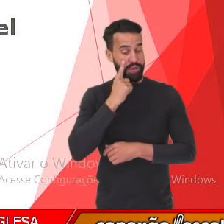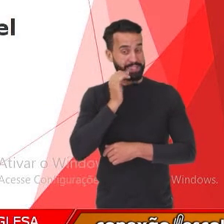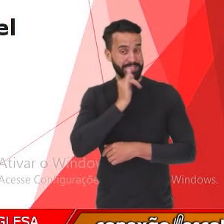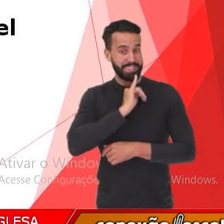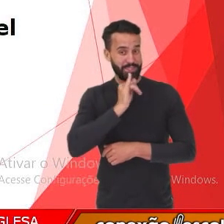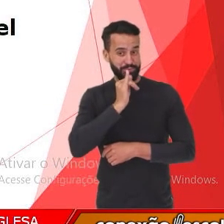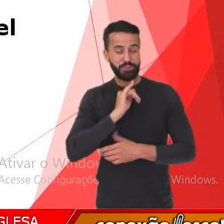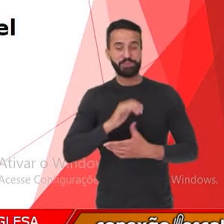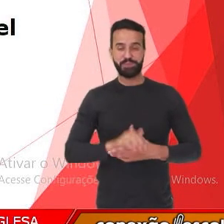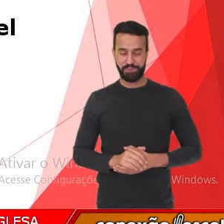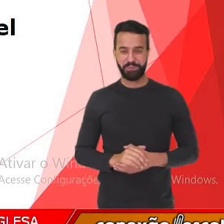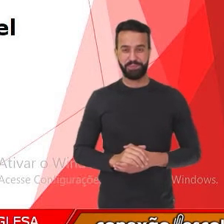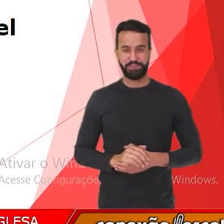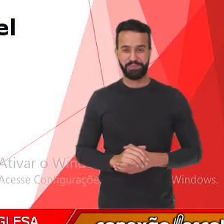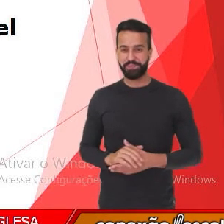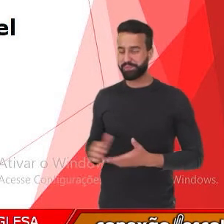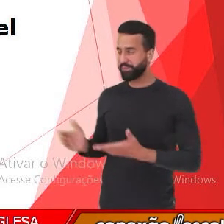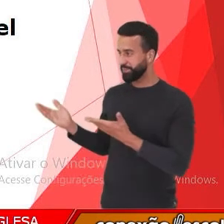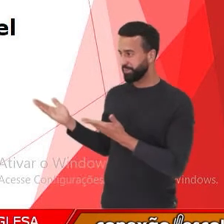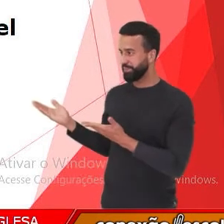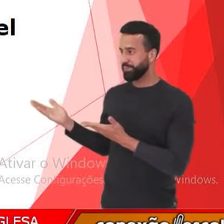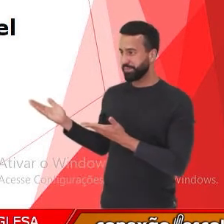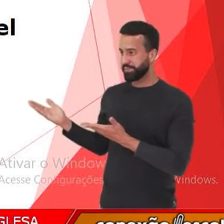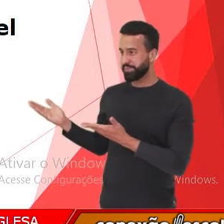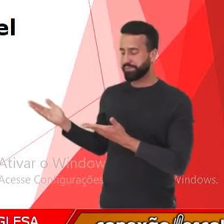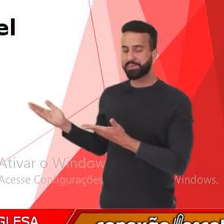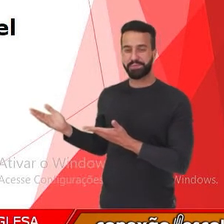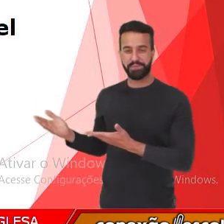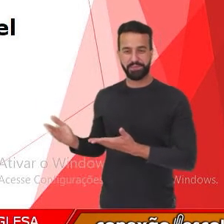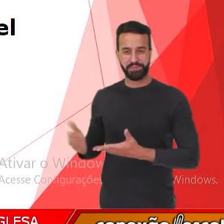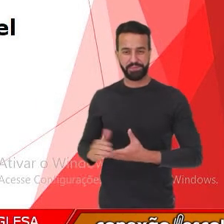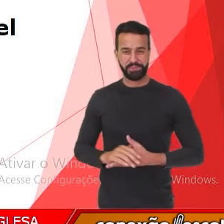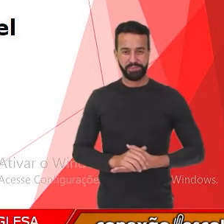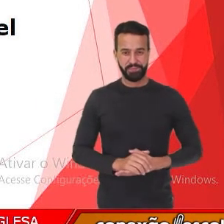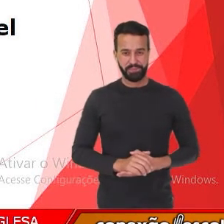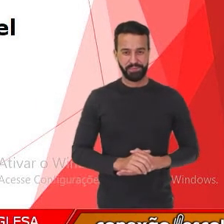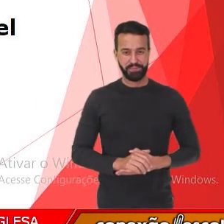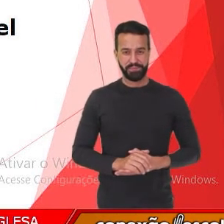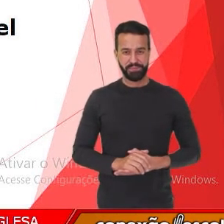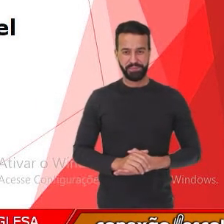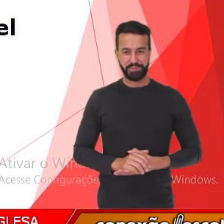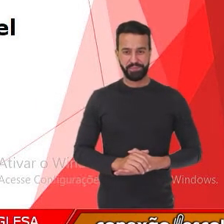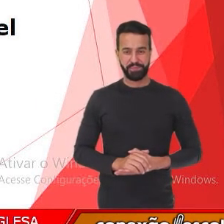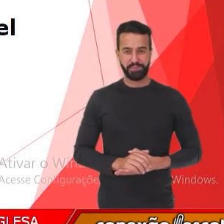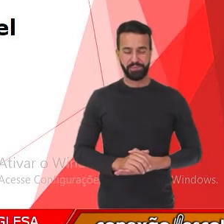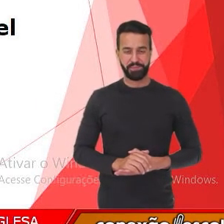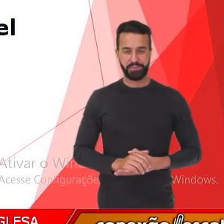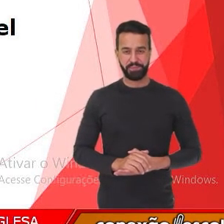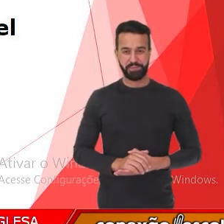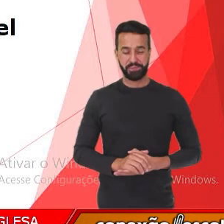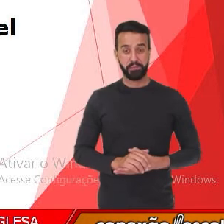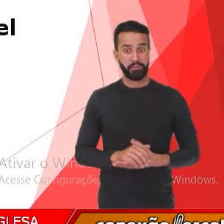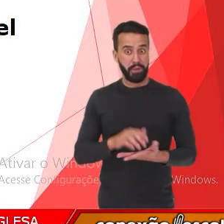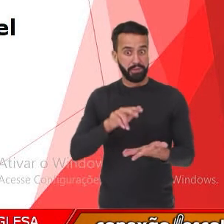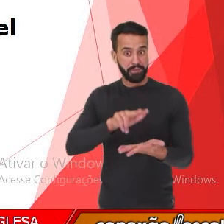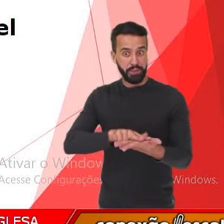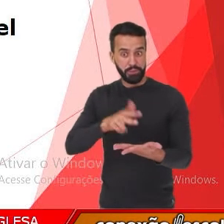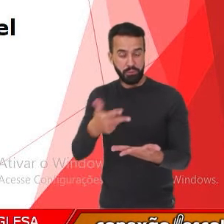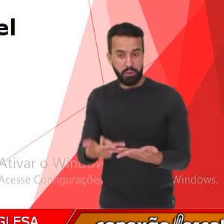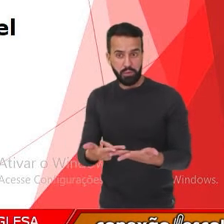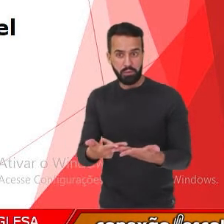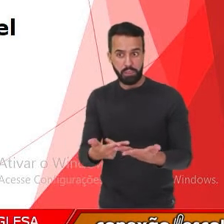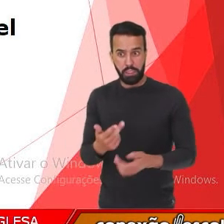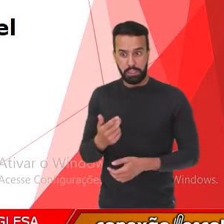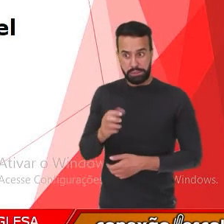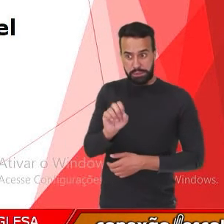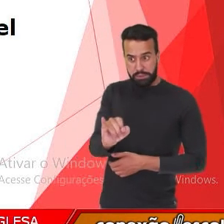bem. If I have the money, I will travel to Europe. Se eu tiver